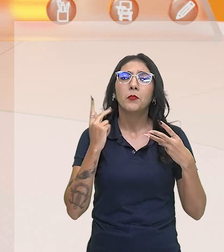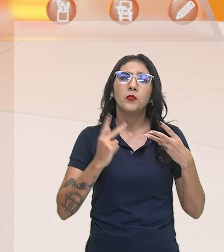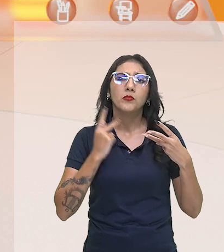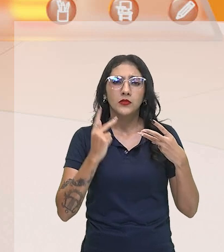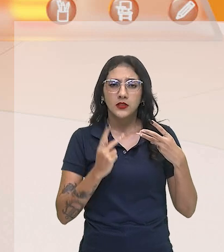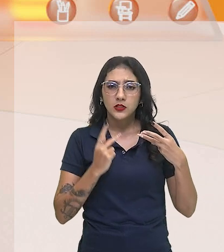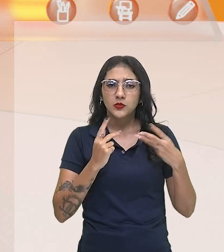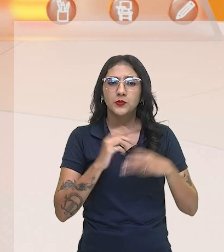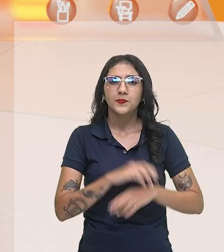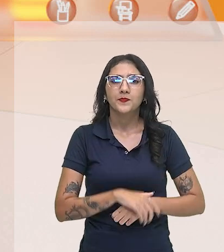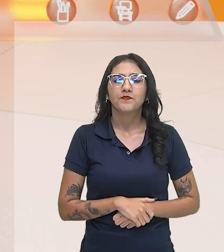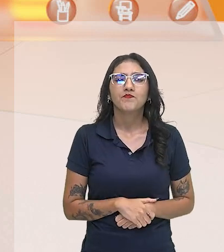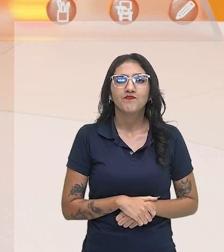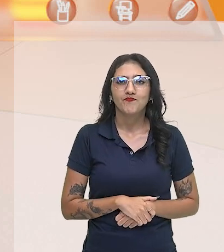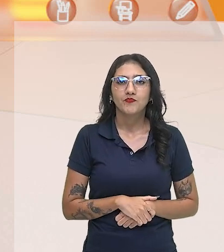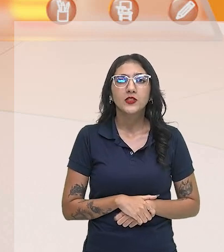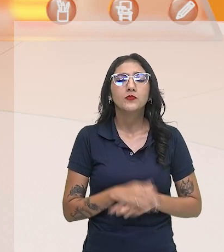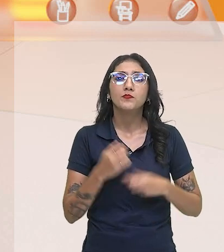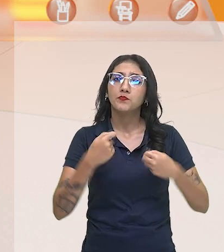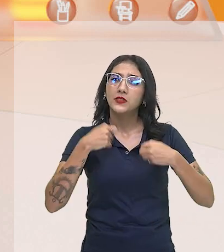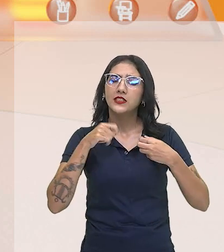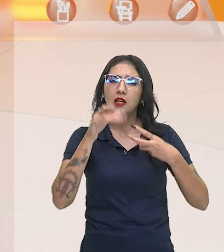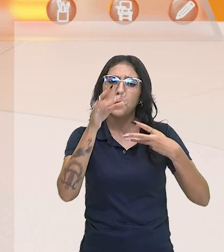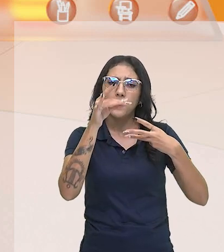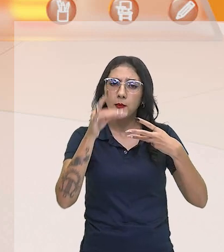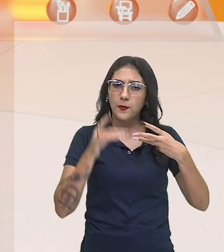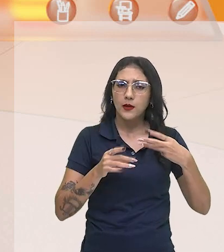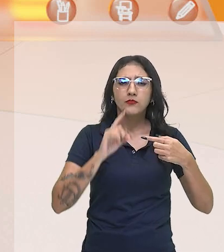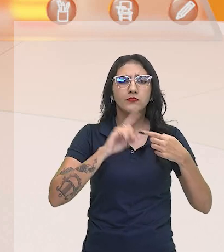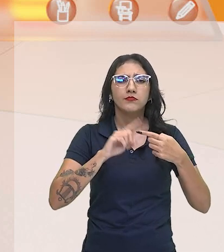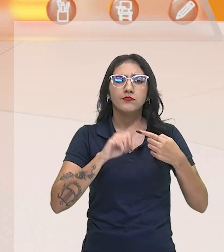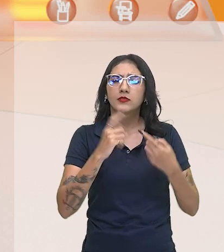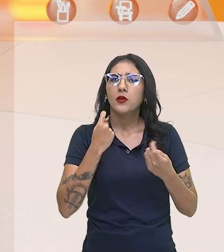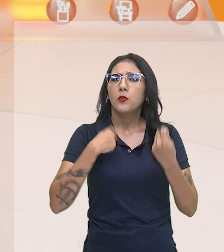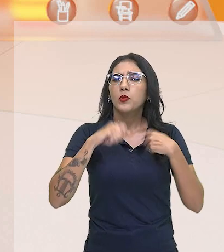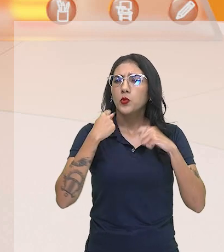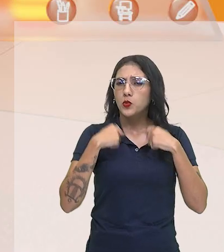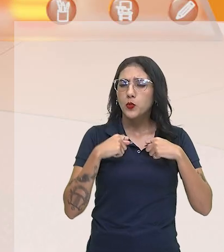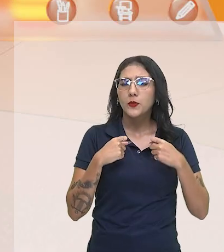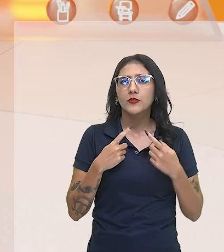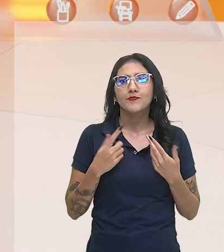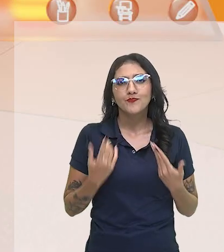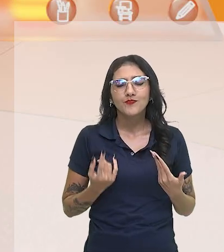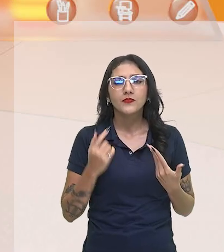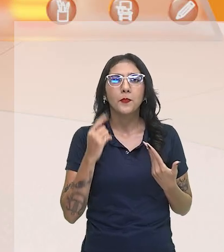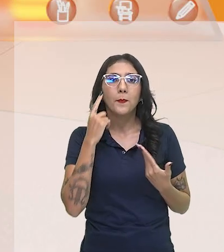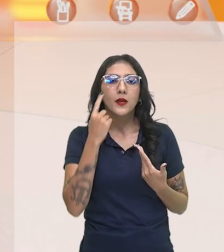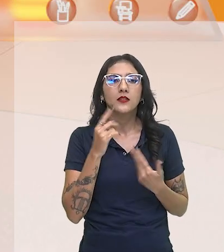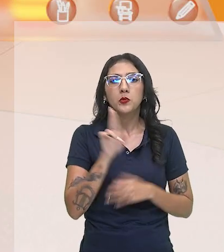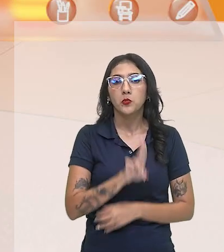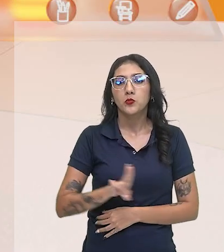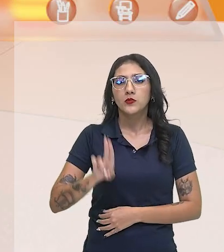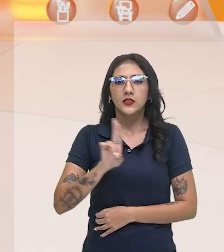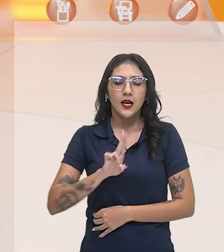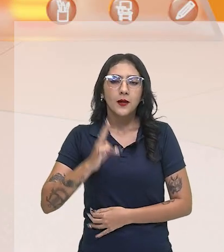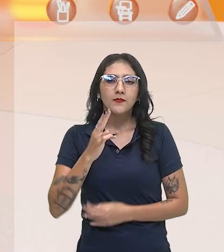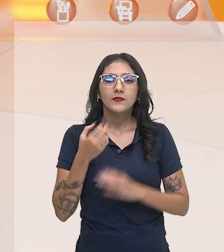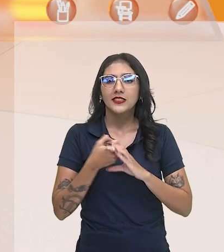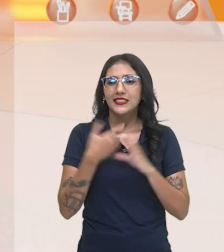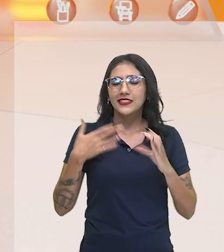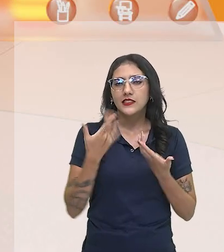Vamos, então, agora detalhar cada um deles. O poder econômico consiste na utilização de